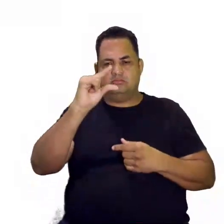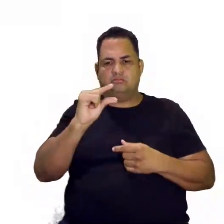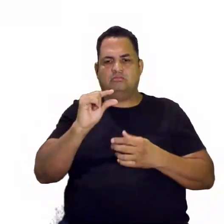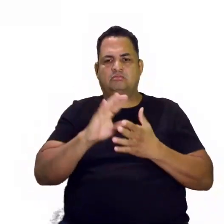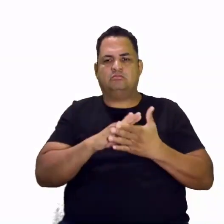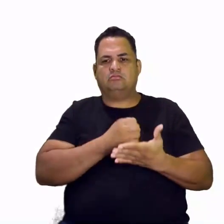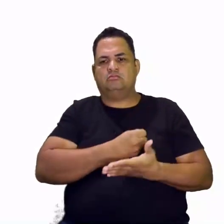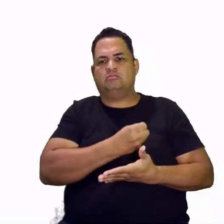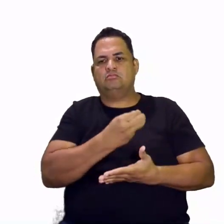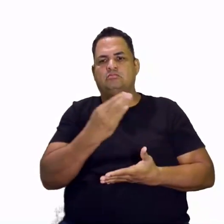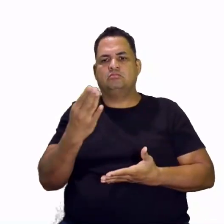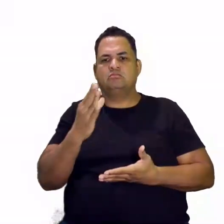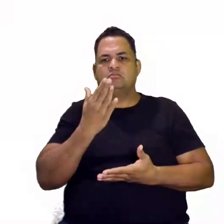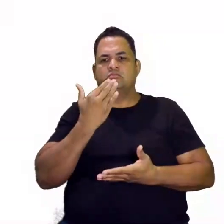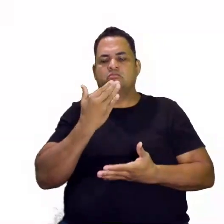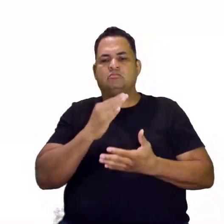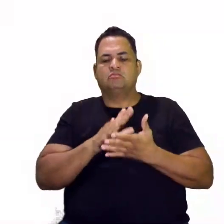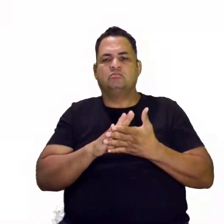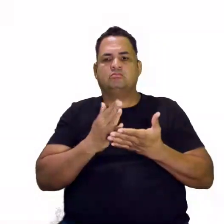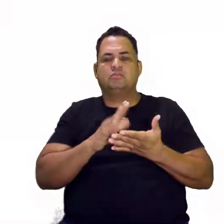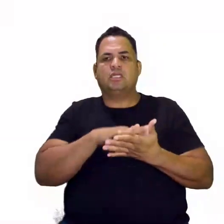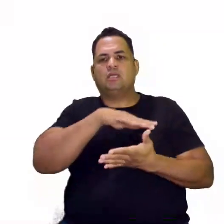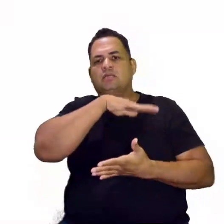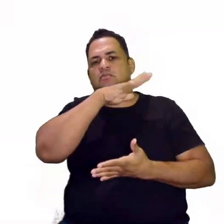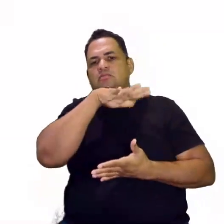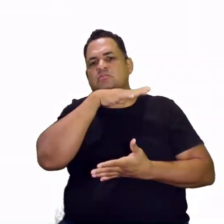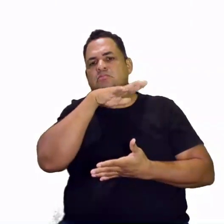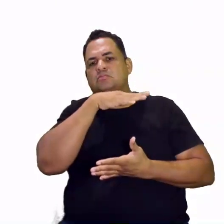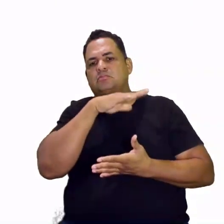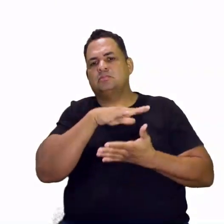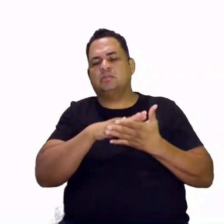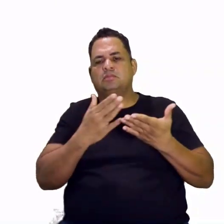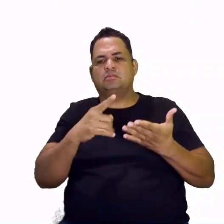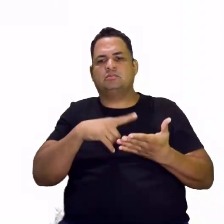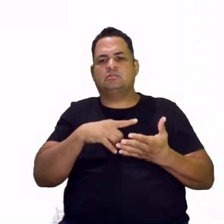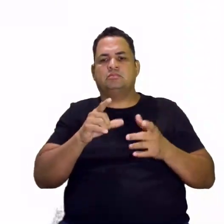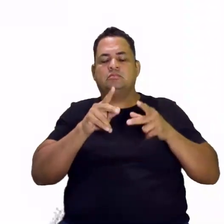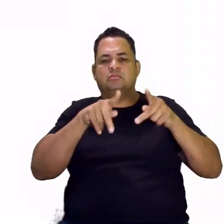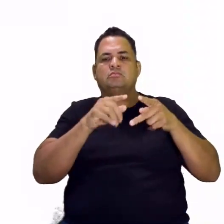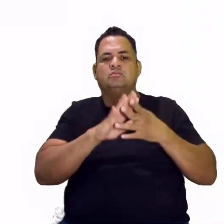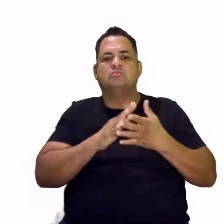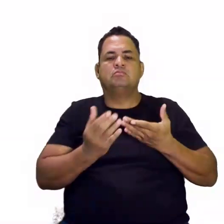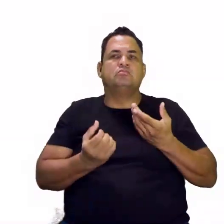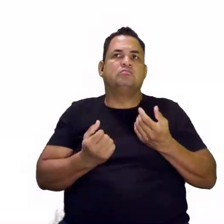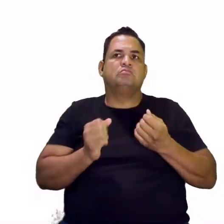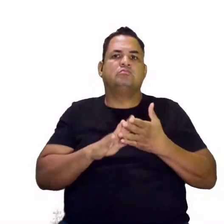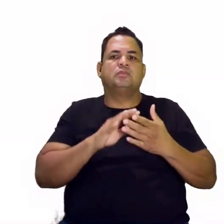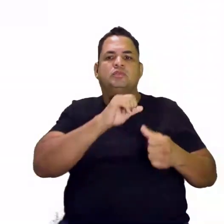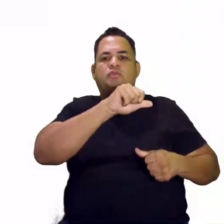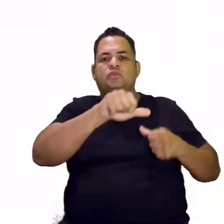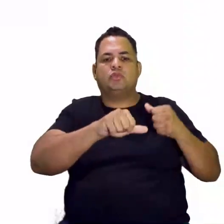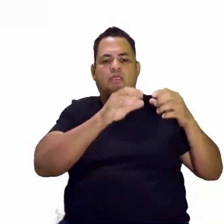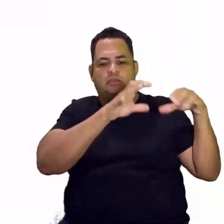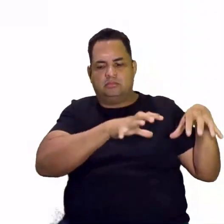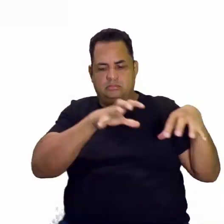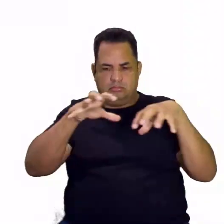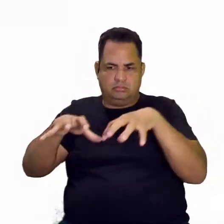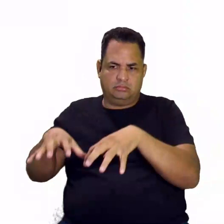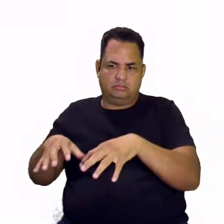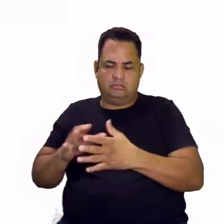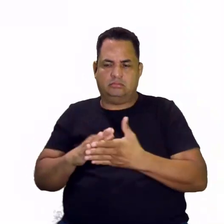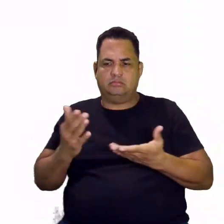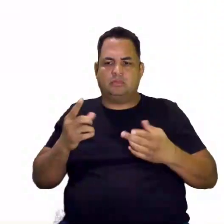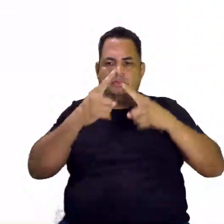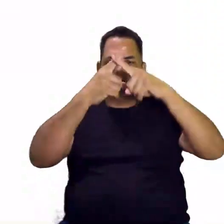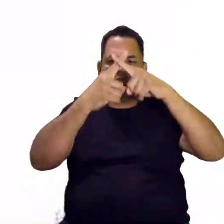a quantidade de animais é muito grande, de populações é muito grande ali, o que vai acontecer? Alguns podem migrar para outras áreas, e aí começam